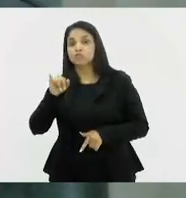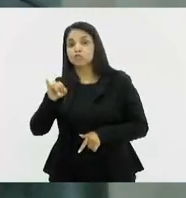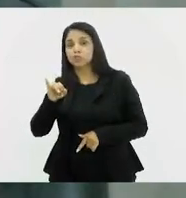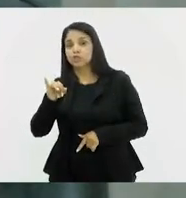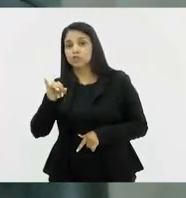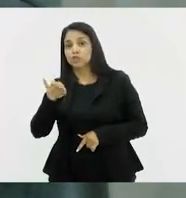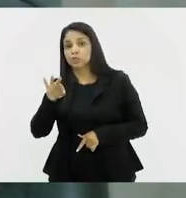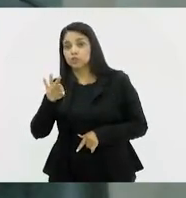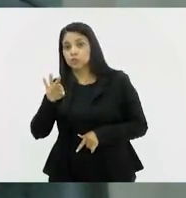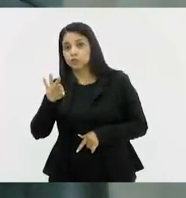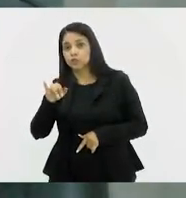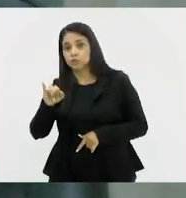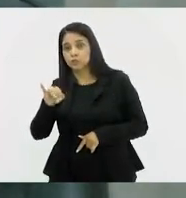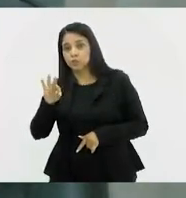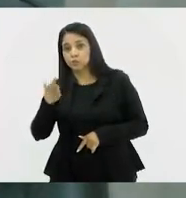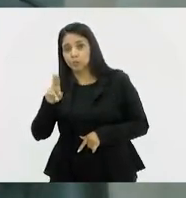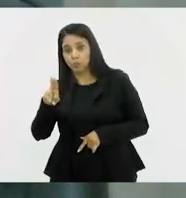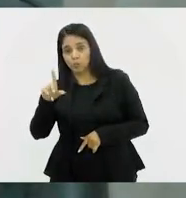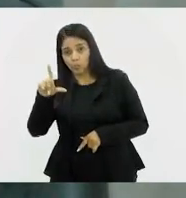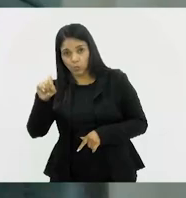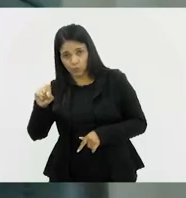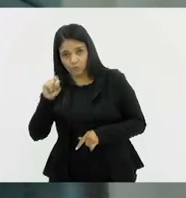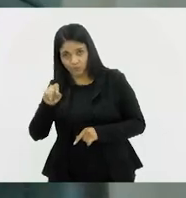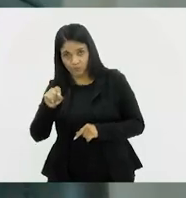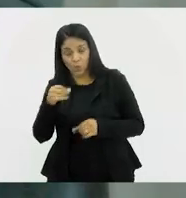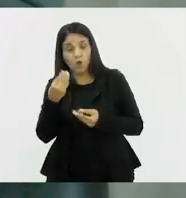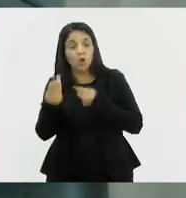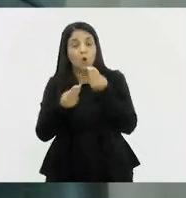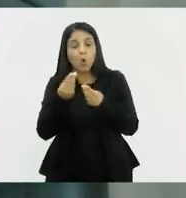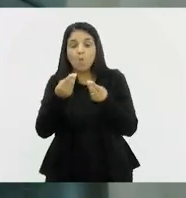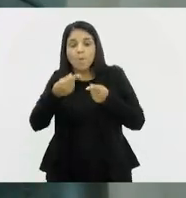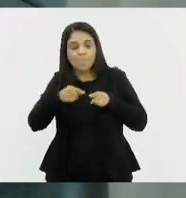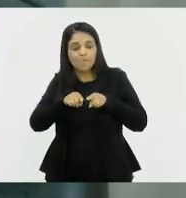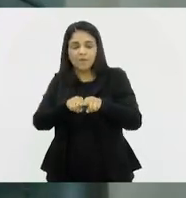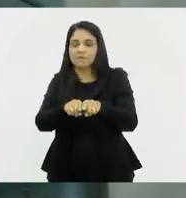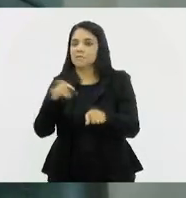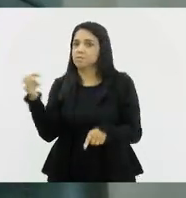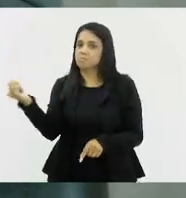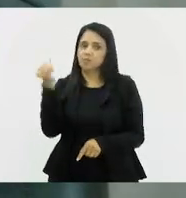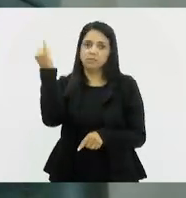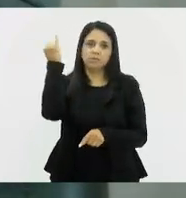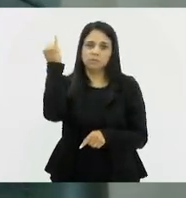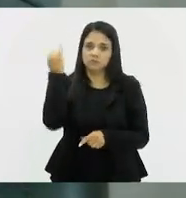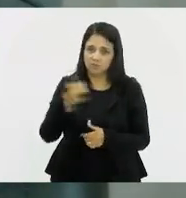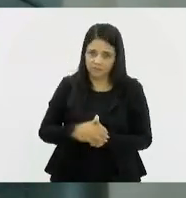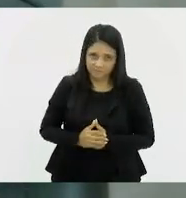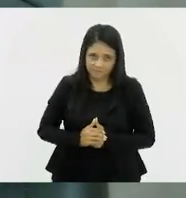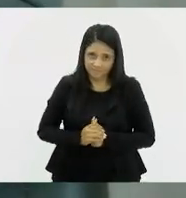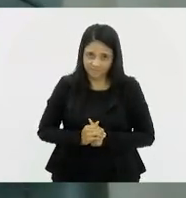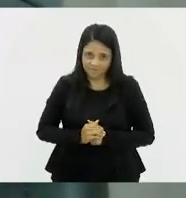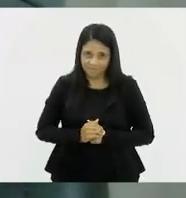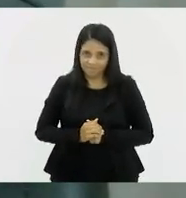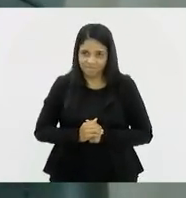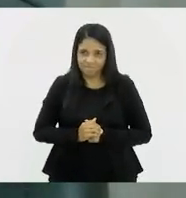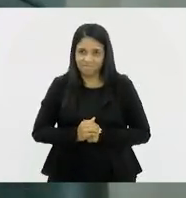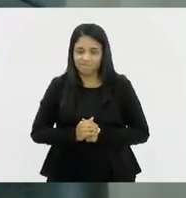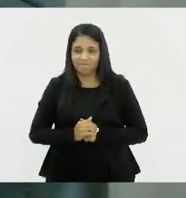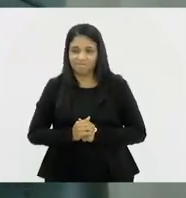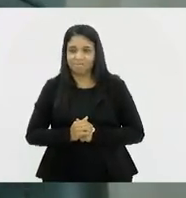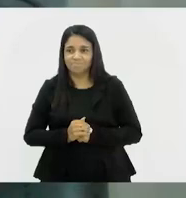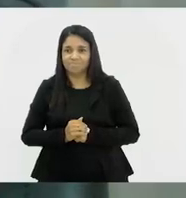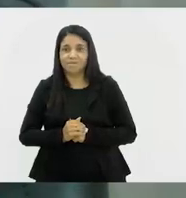uma lembrança de como parcerias são importantes. Parcerias, porque